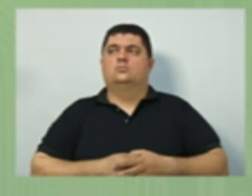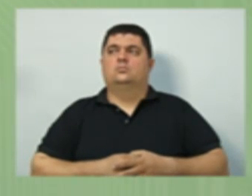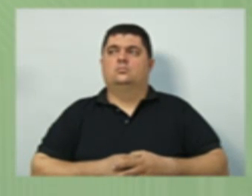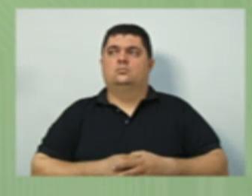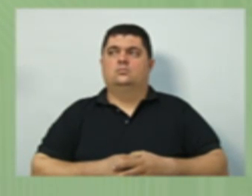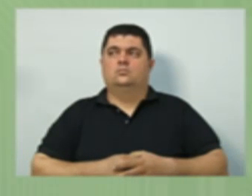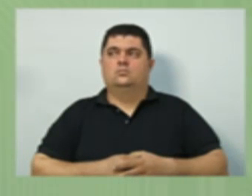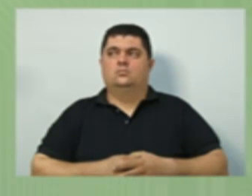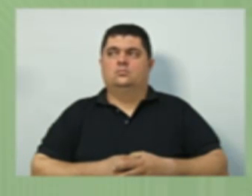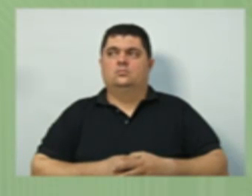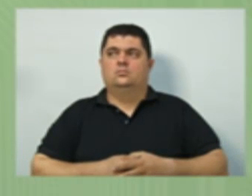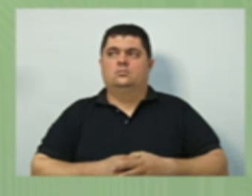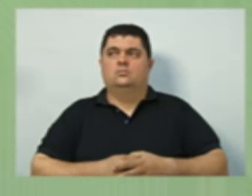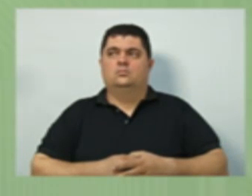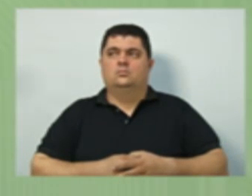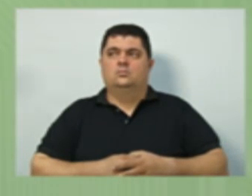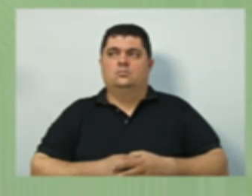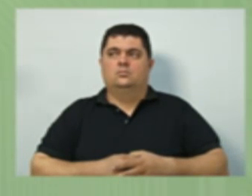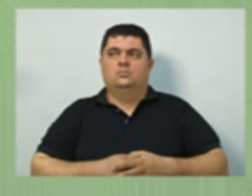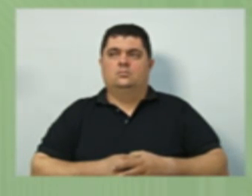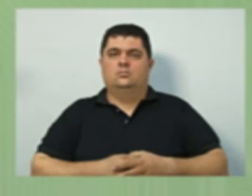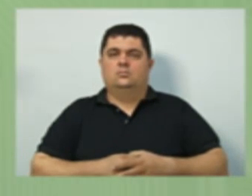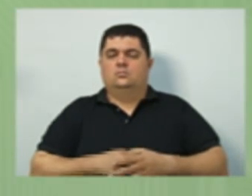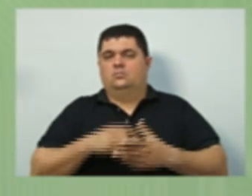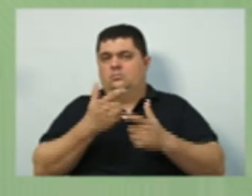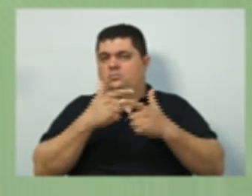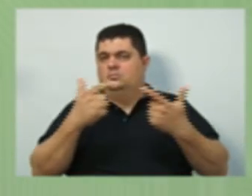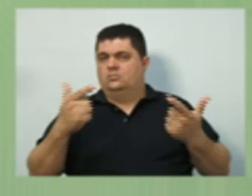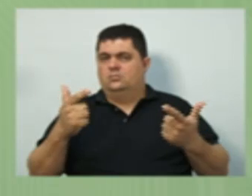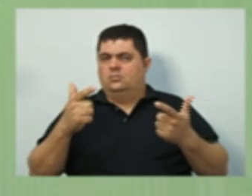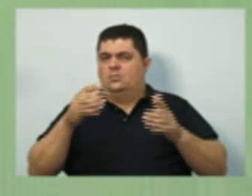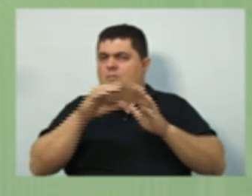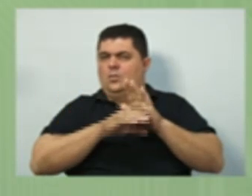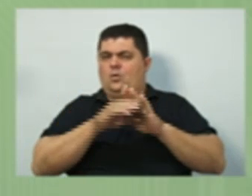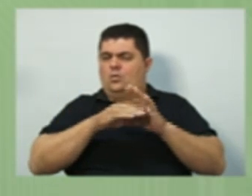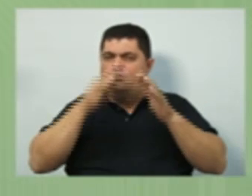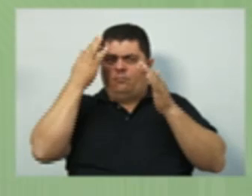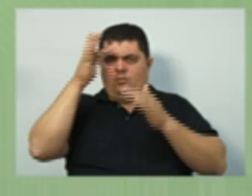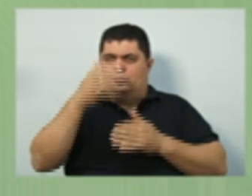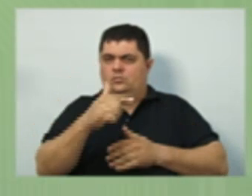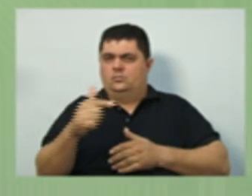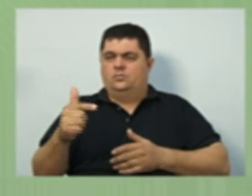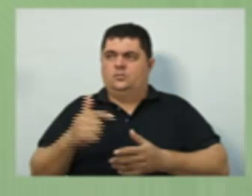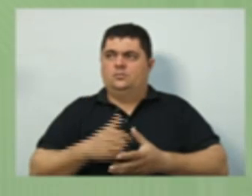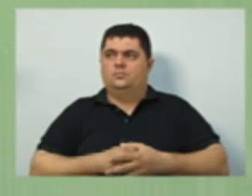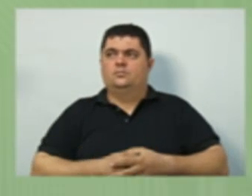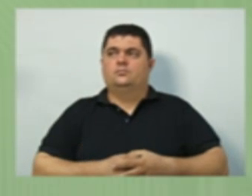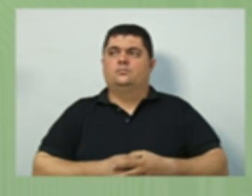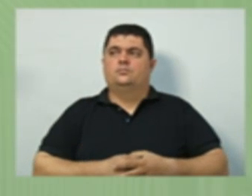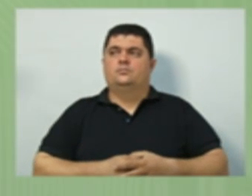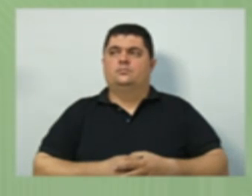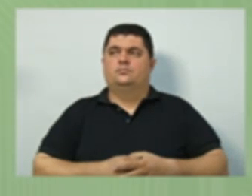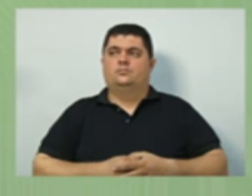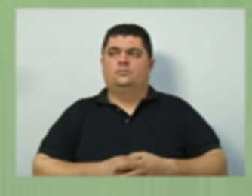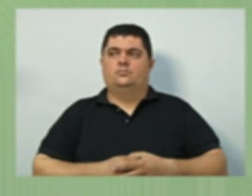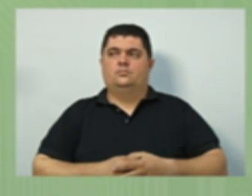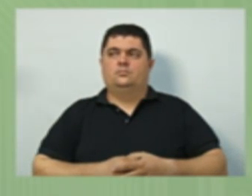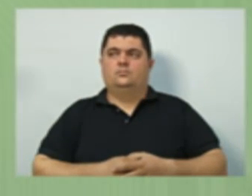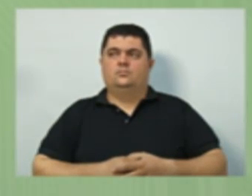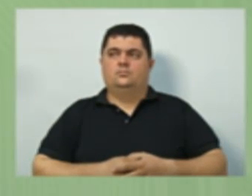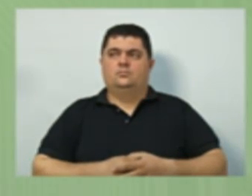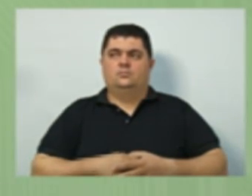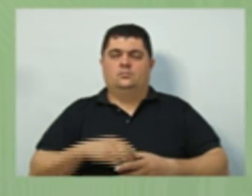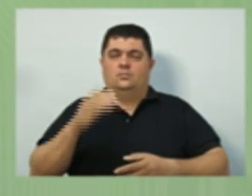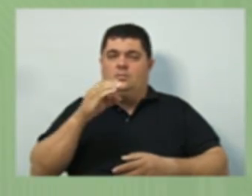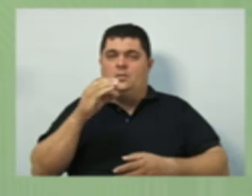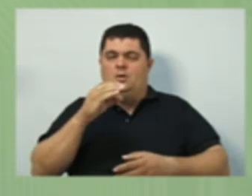sobreviver, mas não é este o conceito trazido pela filosofia. O trabalho